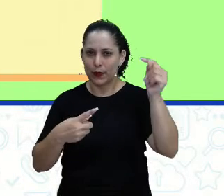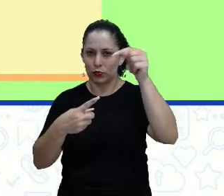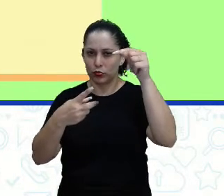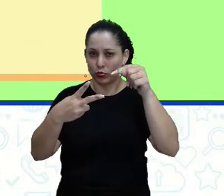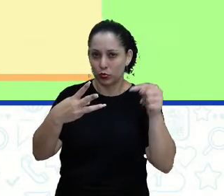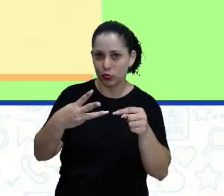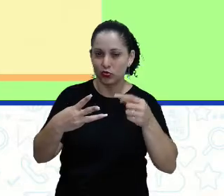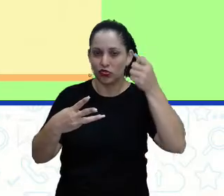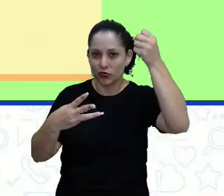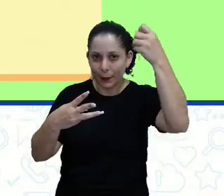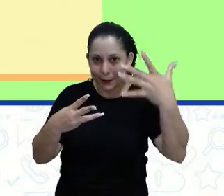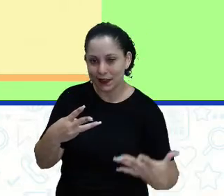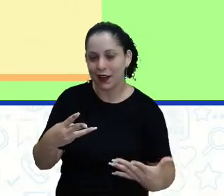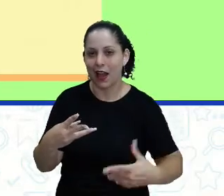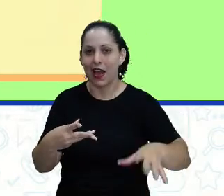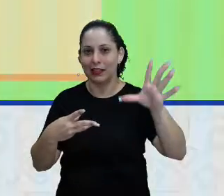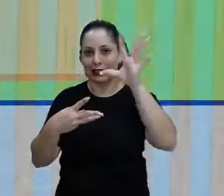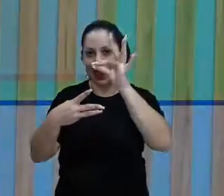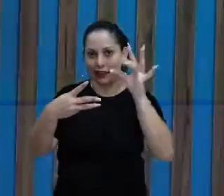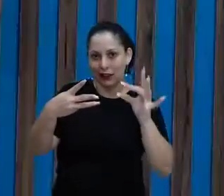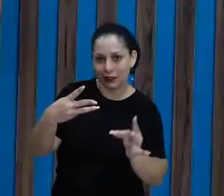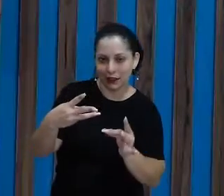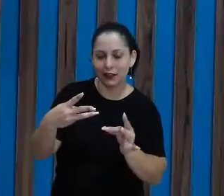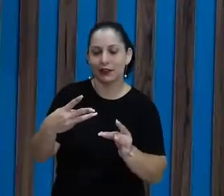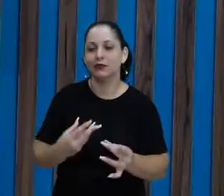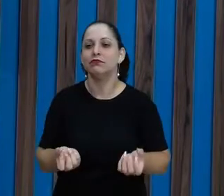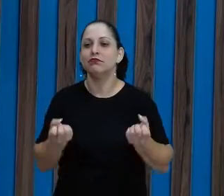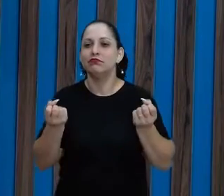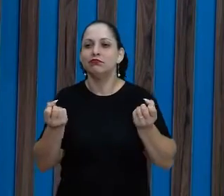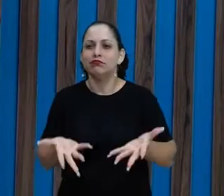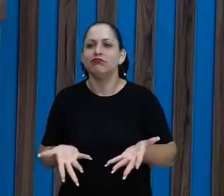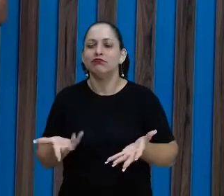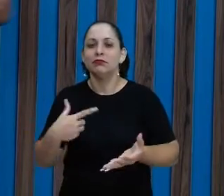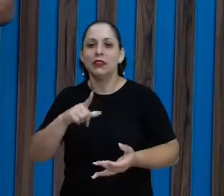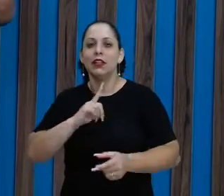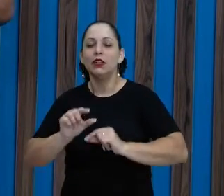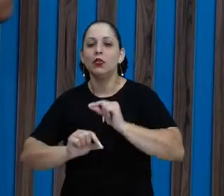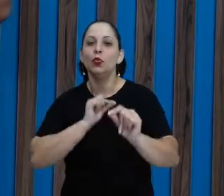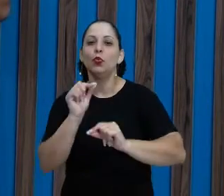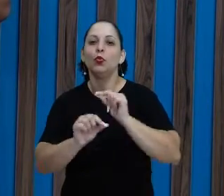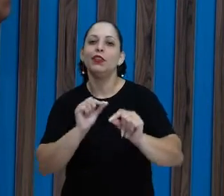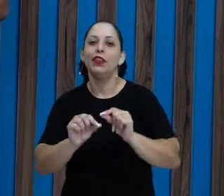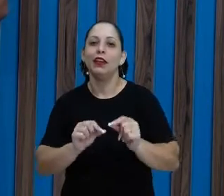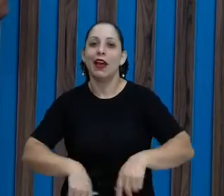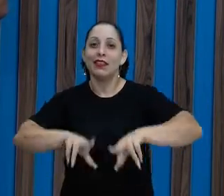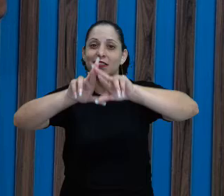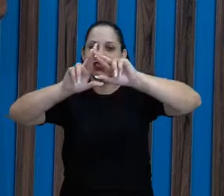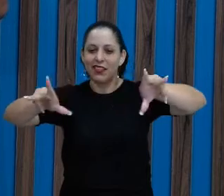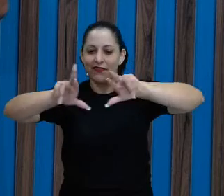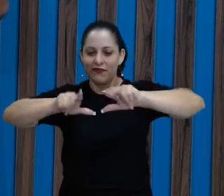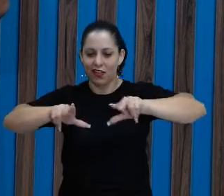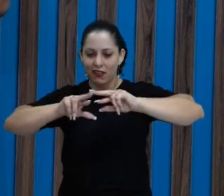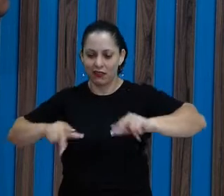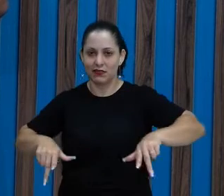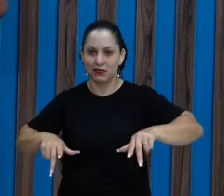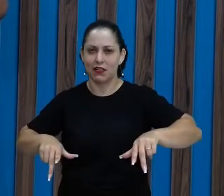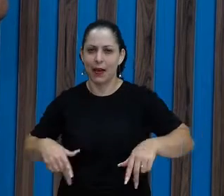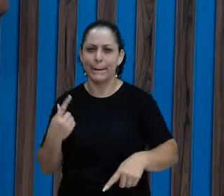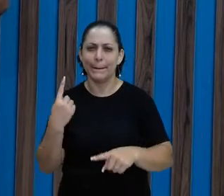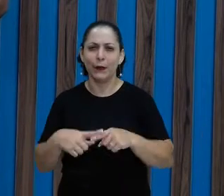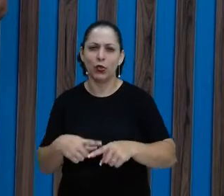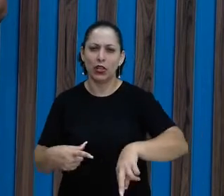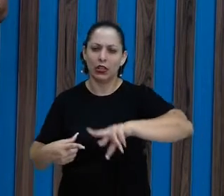aí discriminando, né, cada um, bate muito nessa tecla de diferenciar. Por quê? A gente